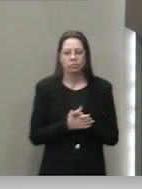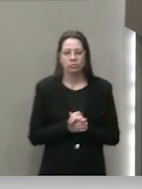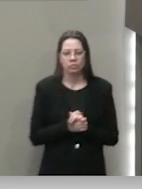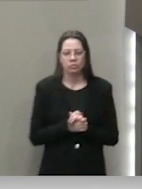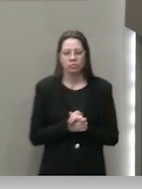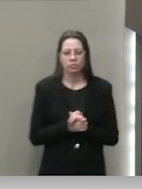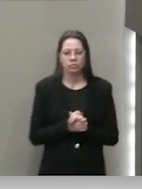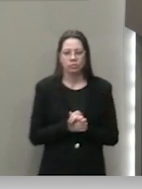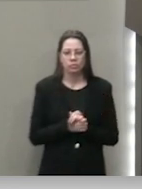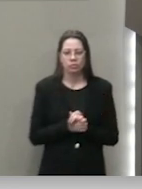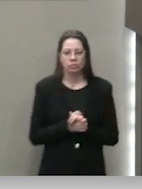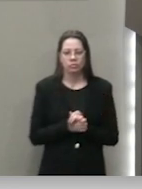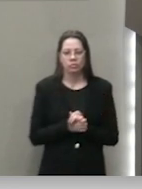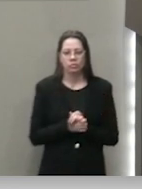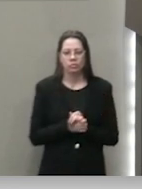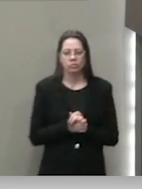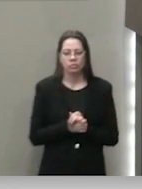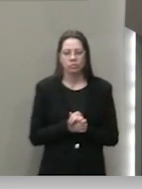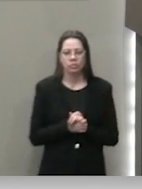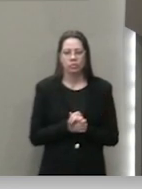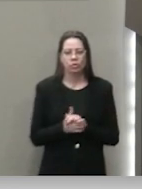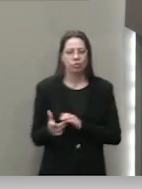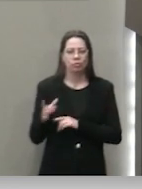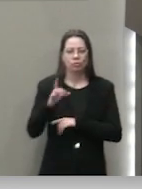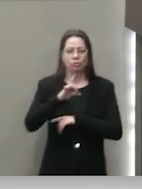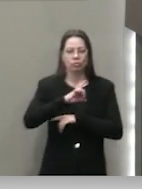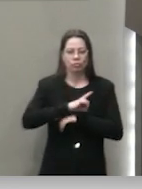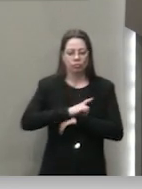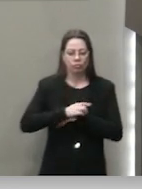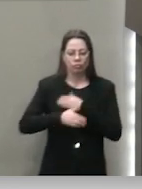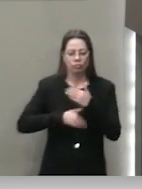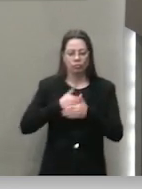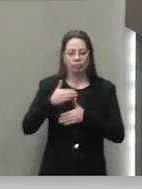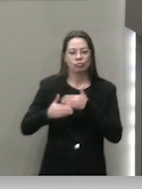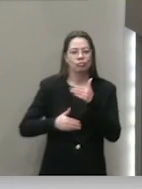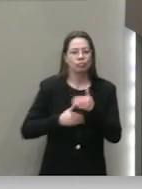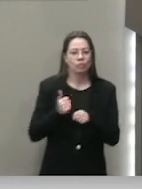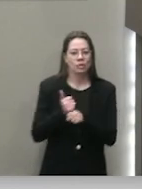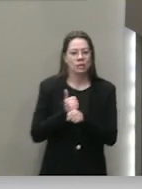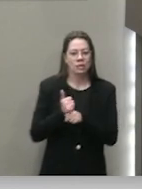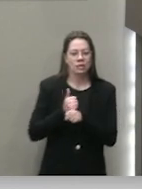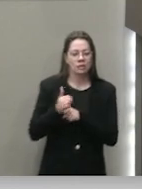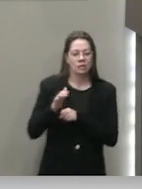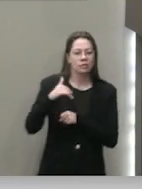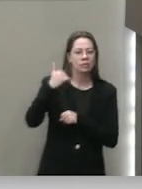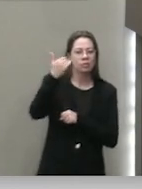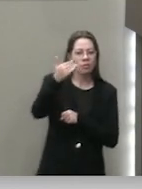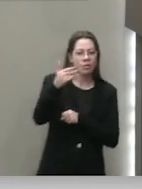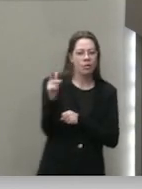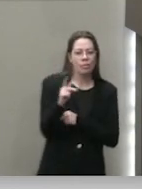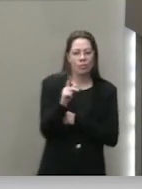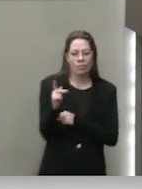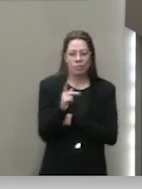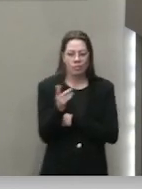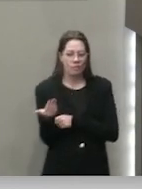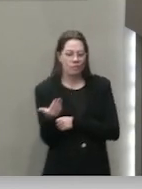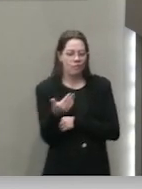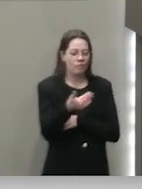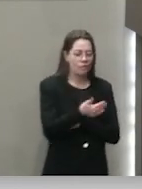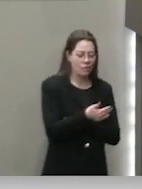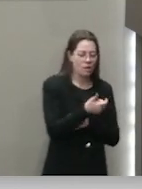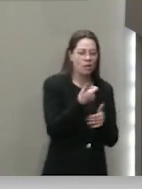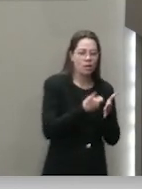dá mais para a próxima database, em março do ano que vem, esta casa lotada, os professores